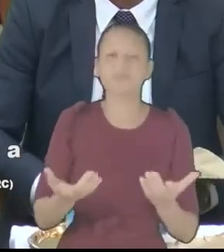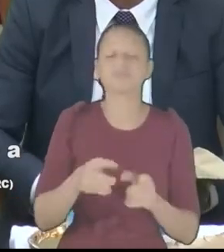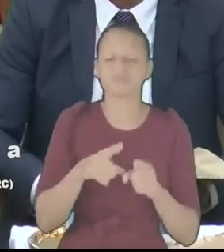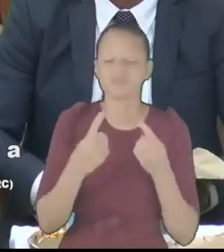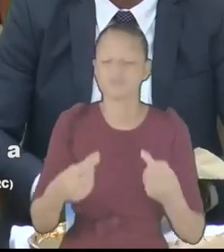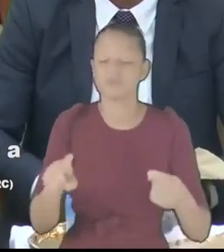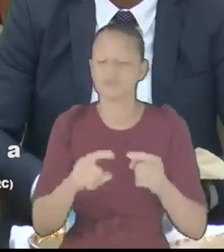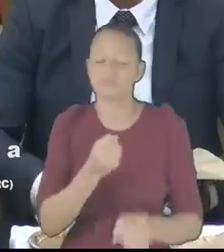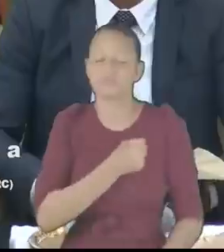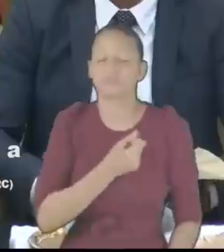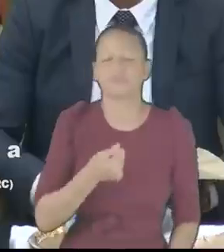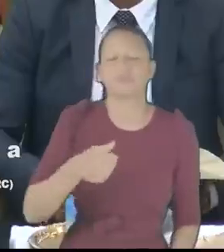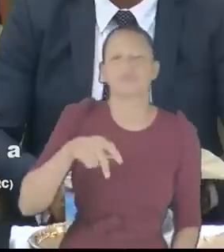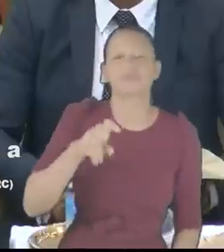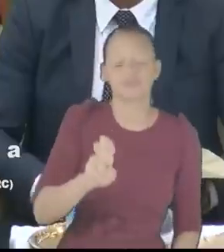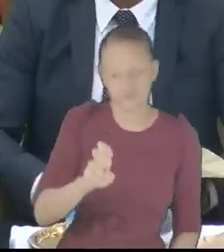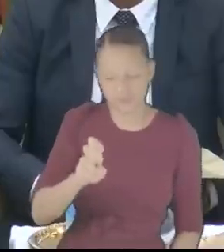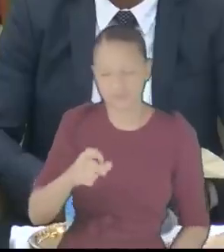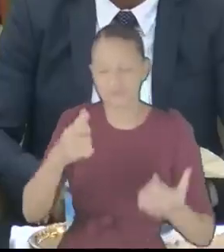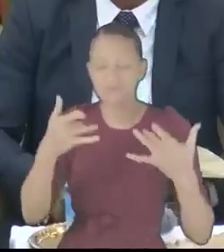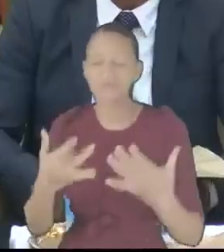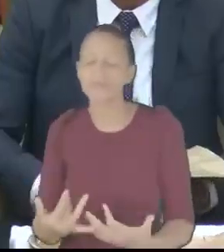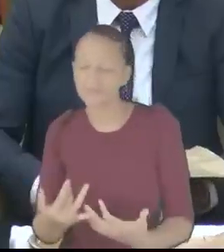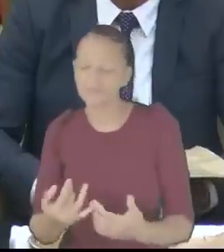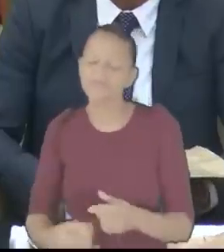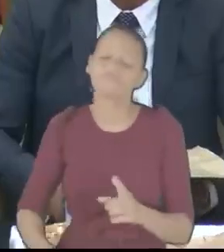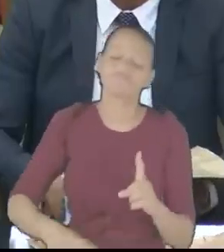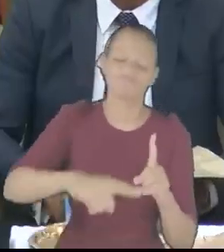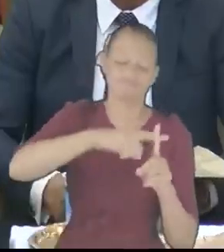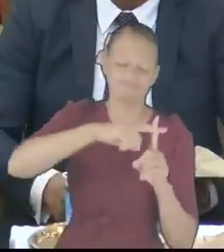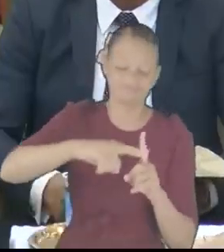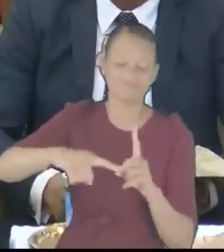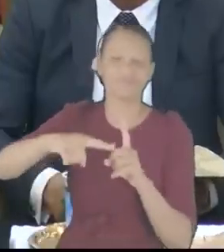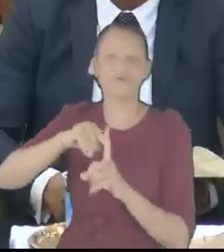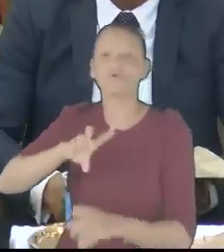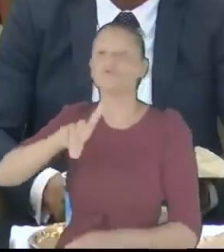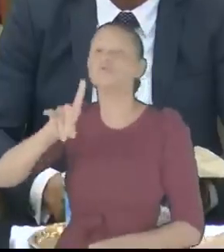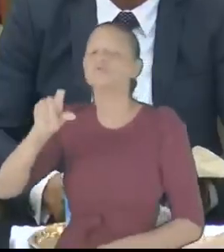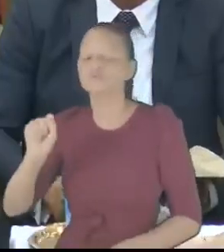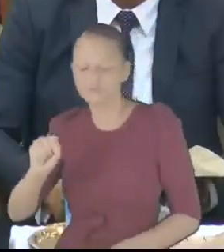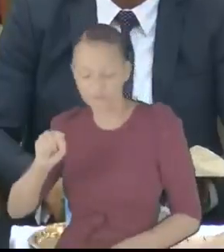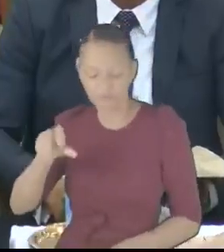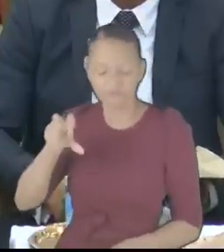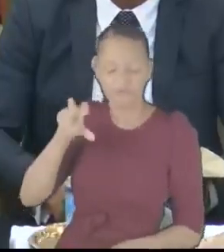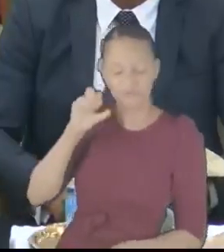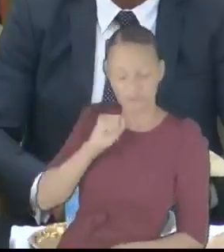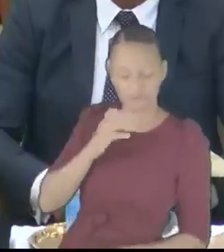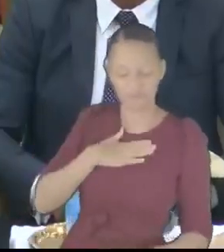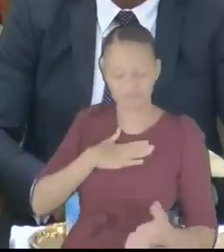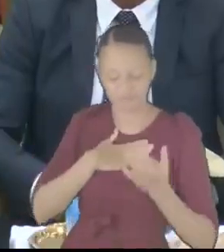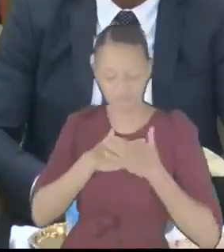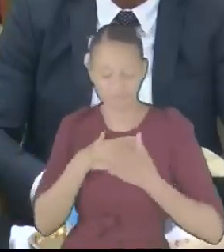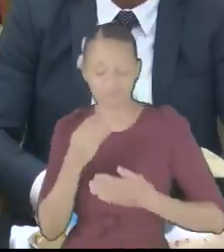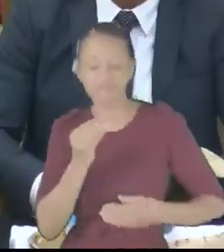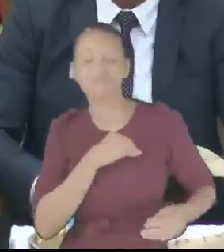15 da harpa diz: foi na cruz, onde um dia eu vi meus